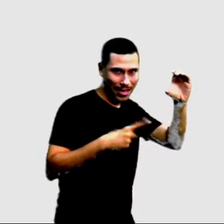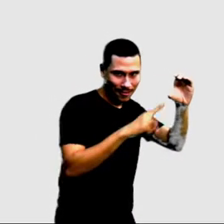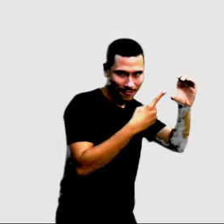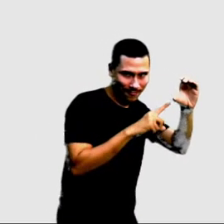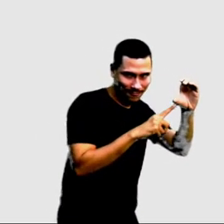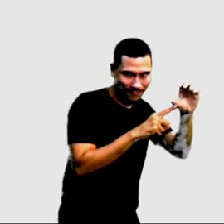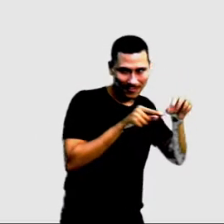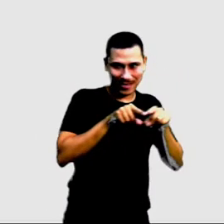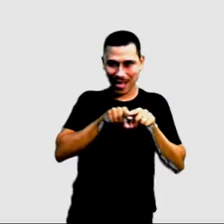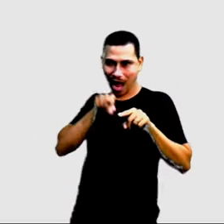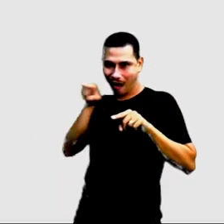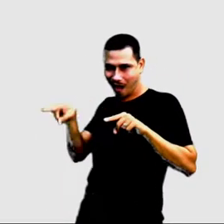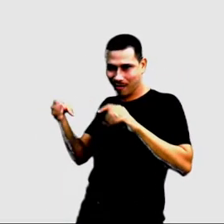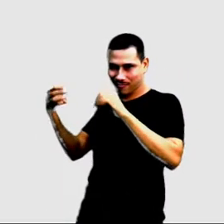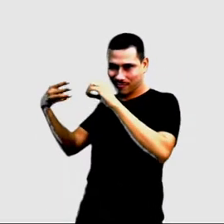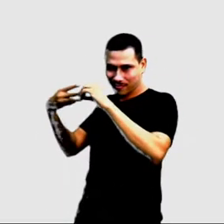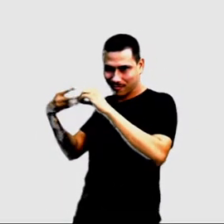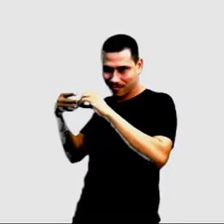núcleo nem